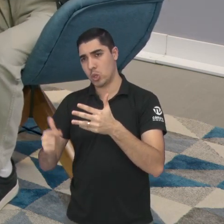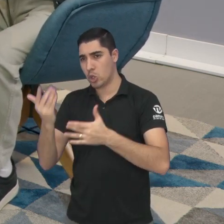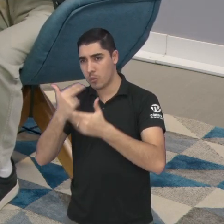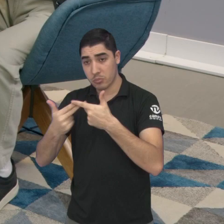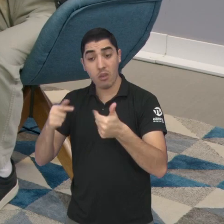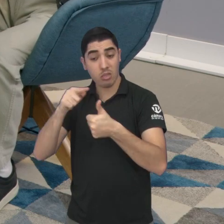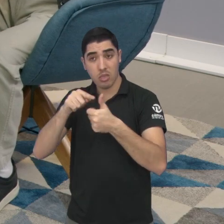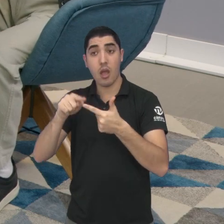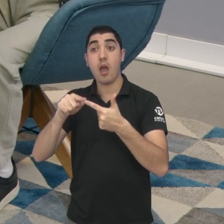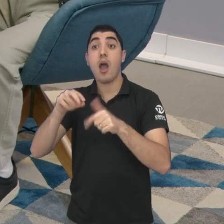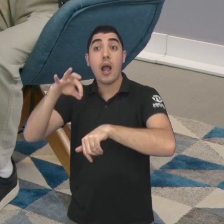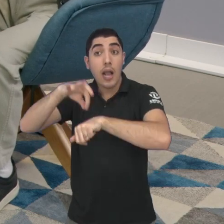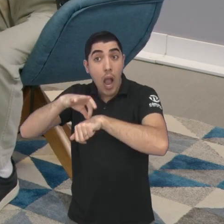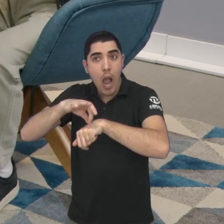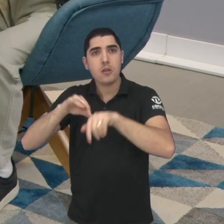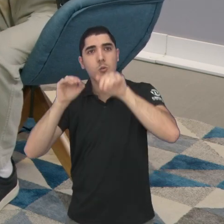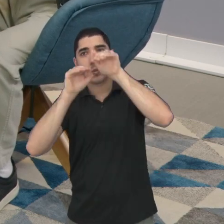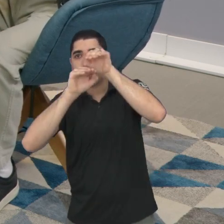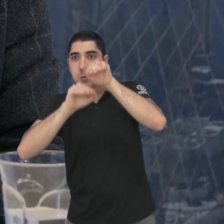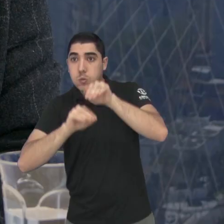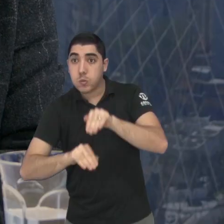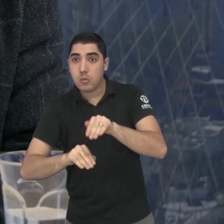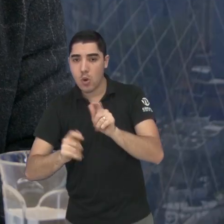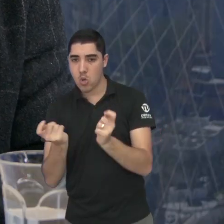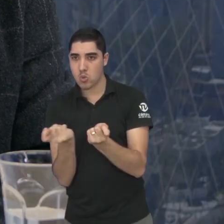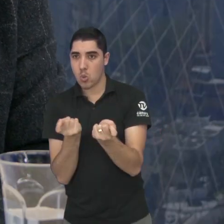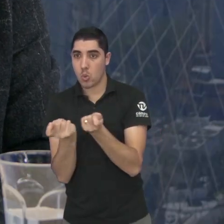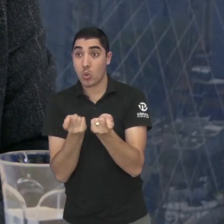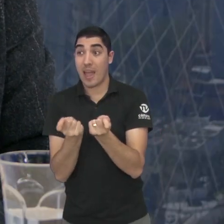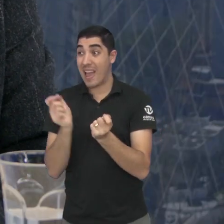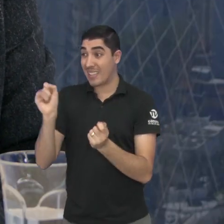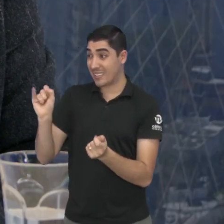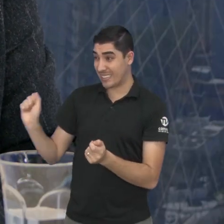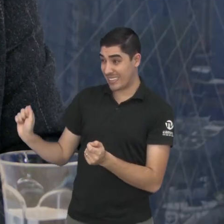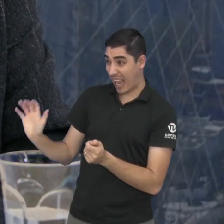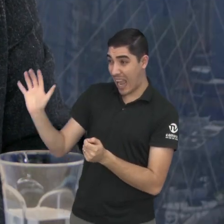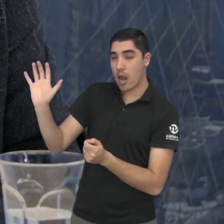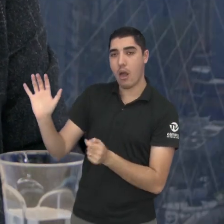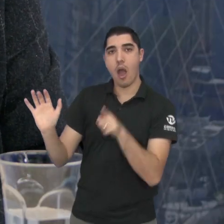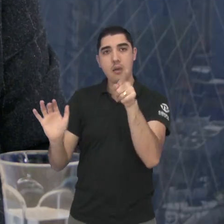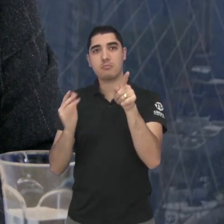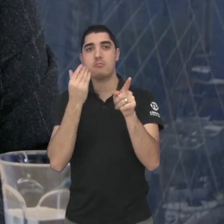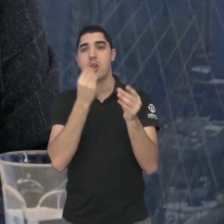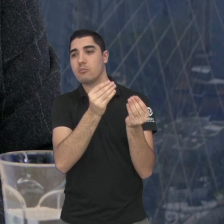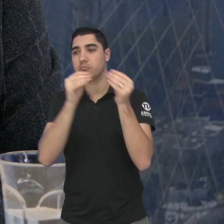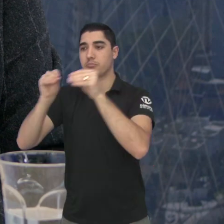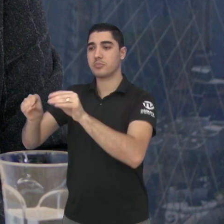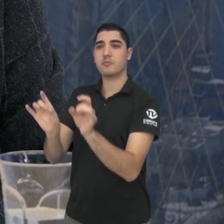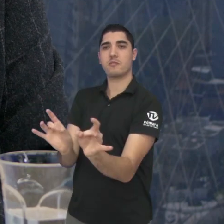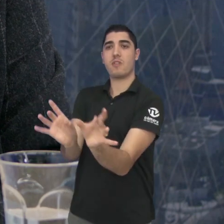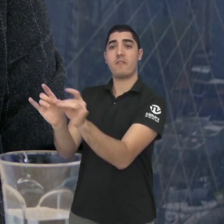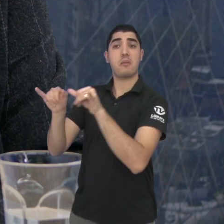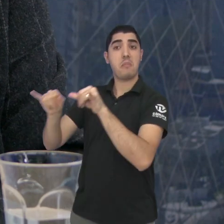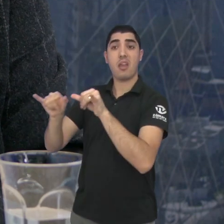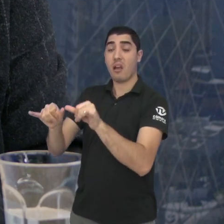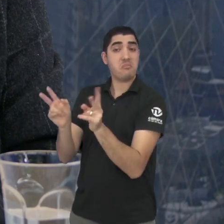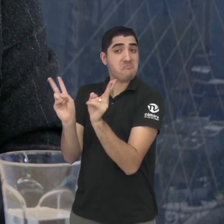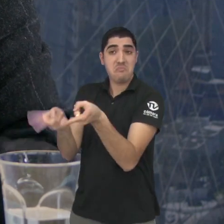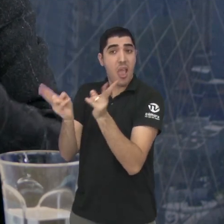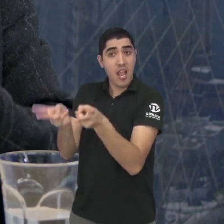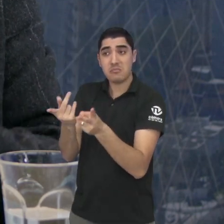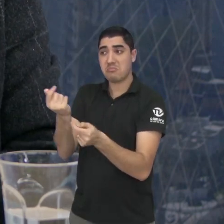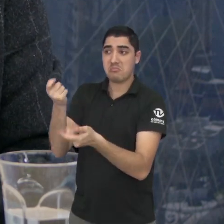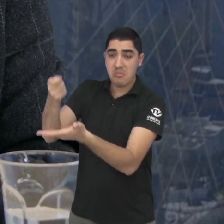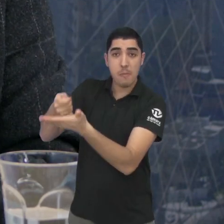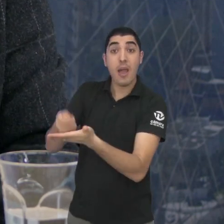estoque, carne, um estoque regulador. No dia que subir, coloca no mercado, aumenta a oferta, o preço cai, tá certo?